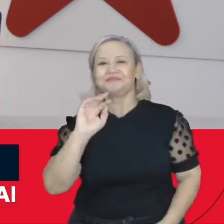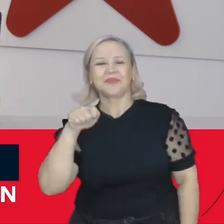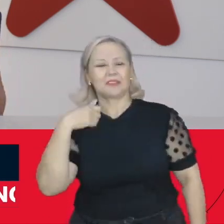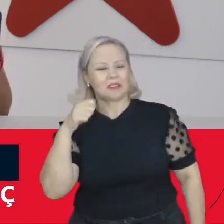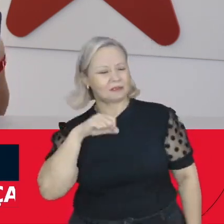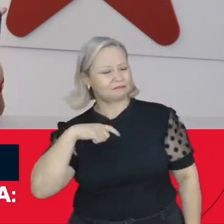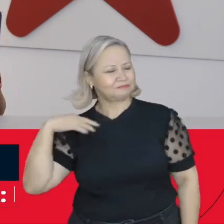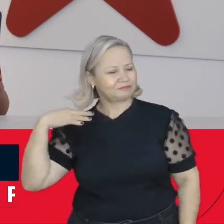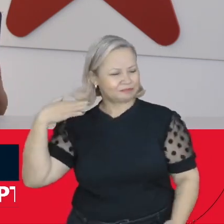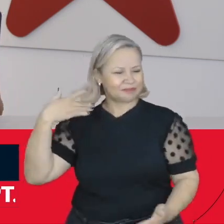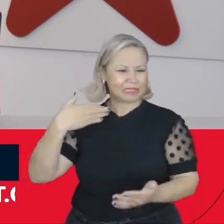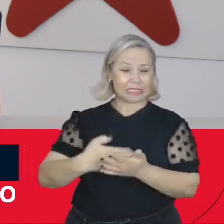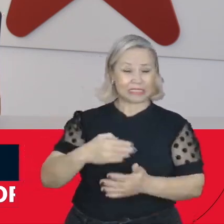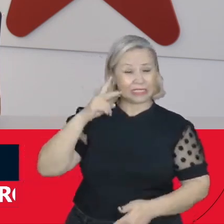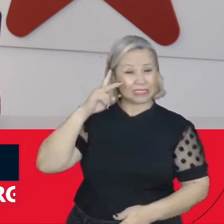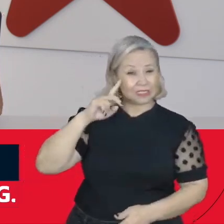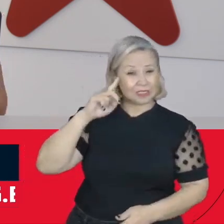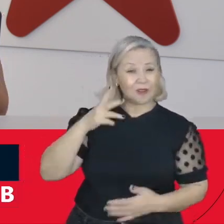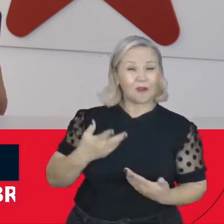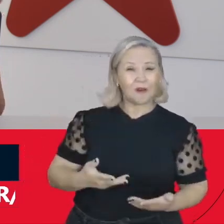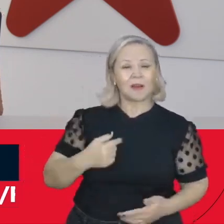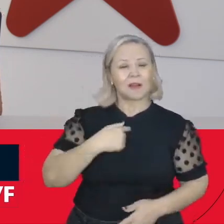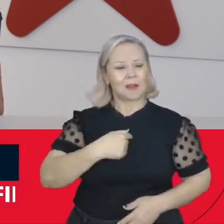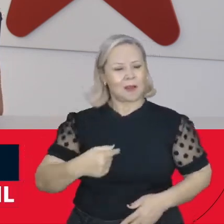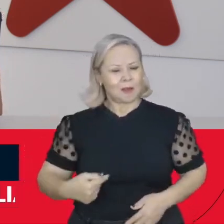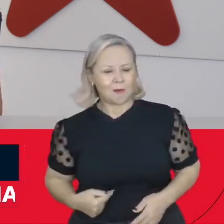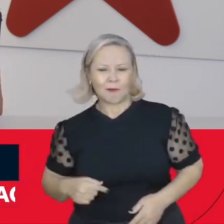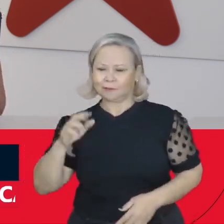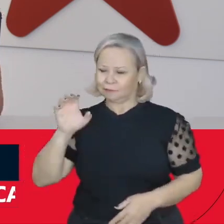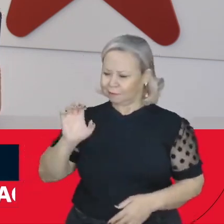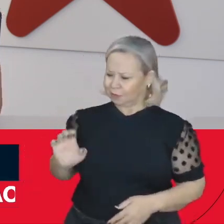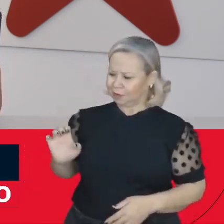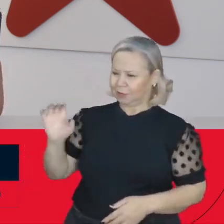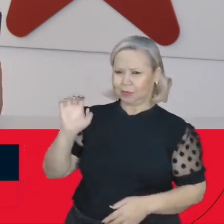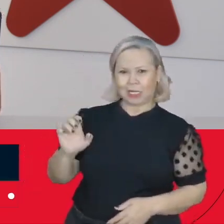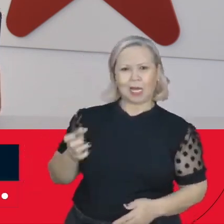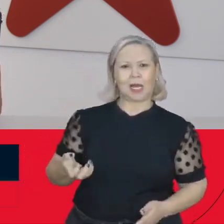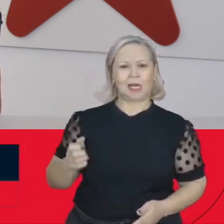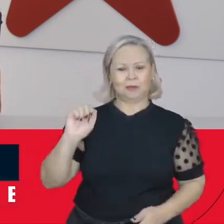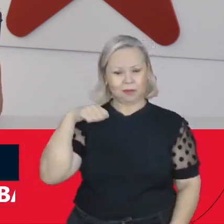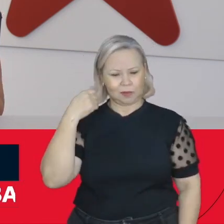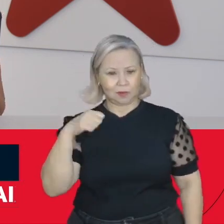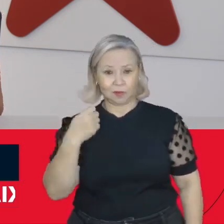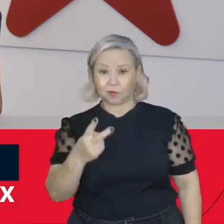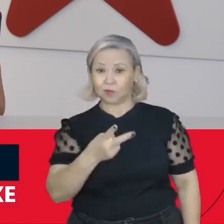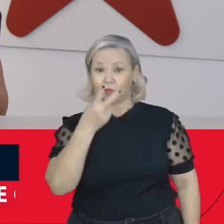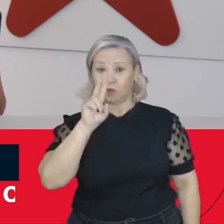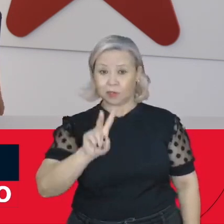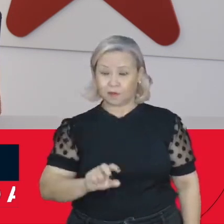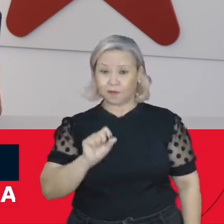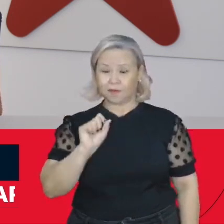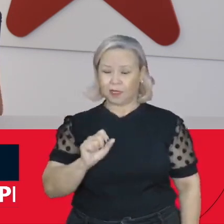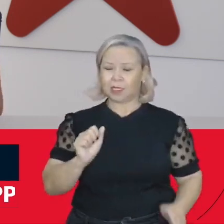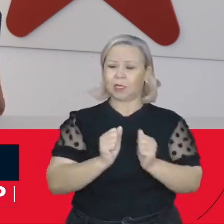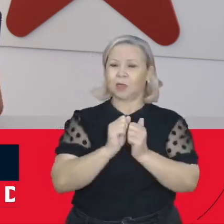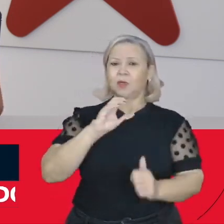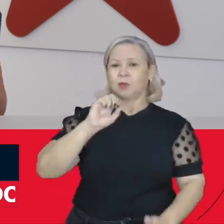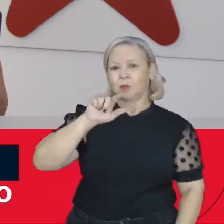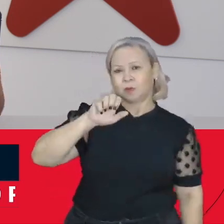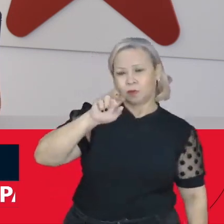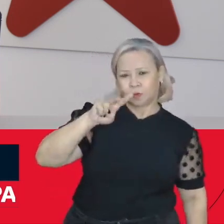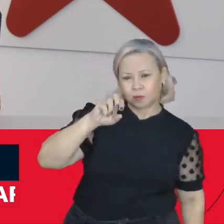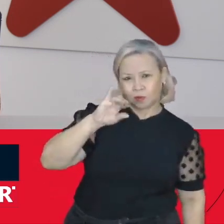Rede Povo de Comunicação para essa mensagem chegar a mais e mais pessoas. Tem muita gente aqui também saudando sua candidatura no chat. Tá